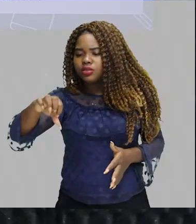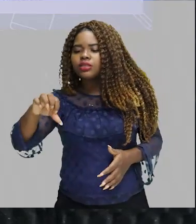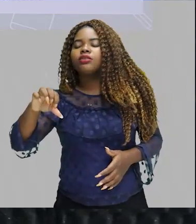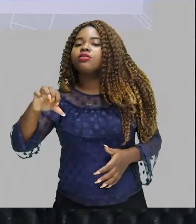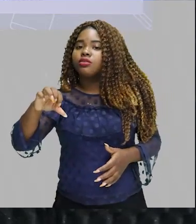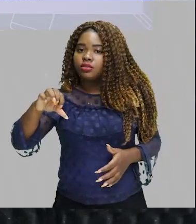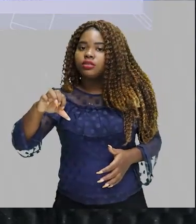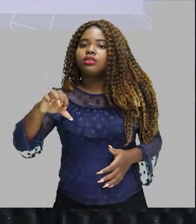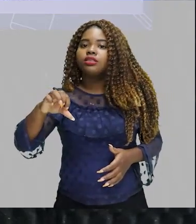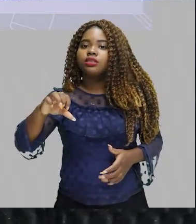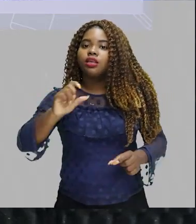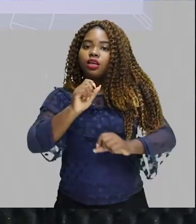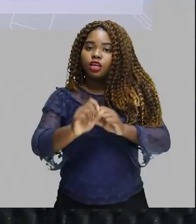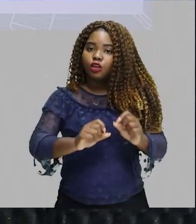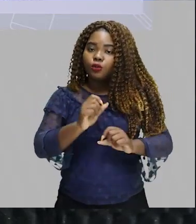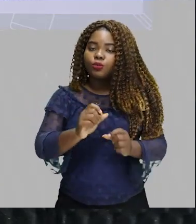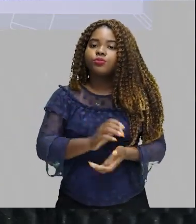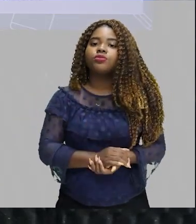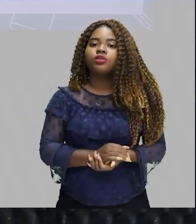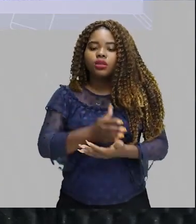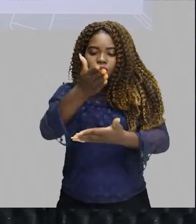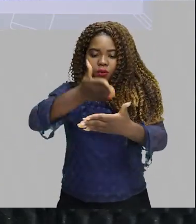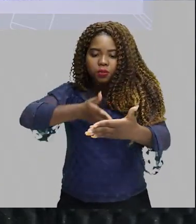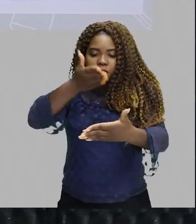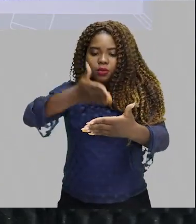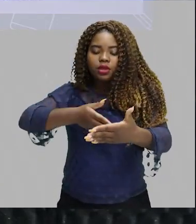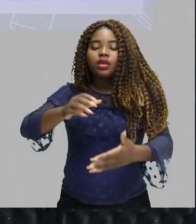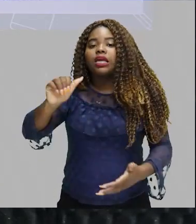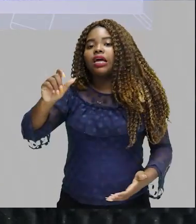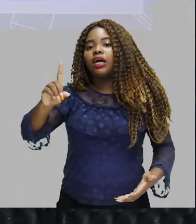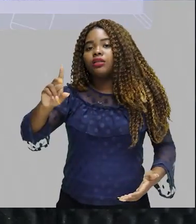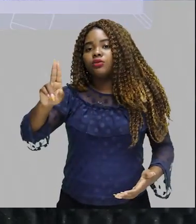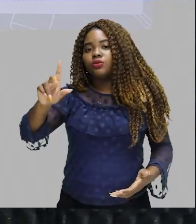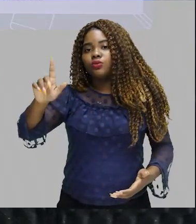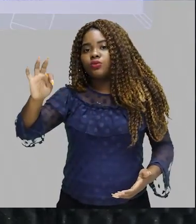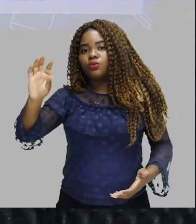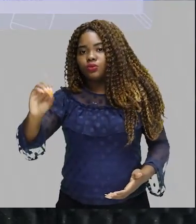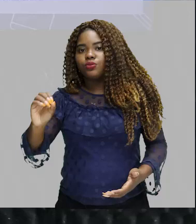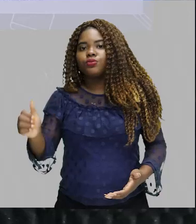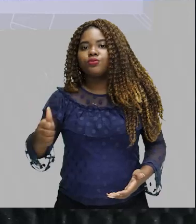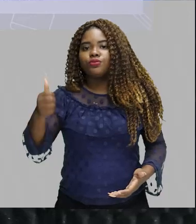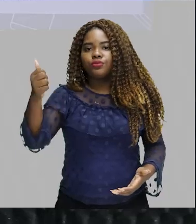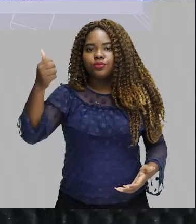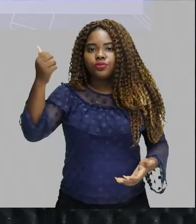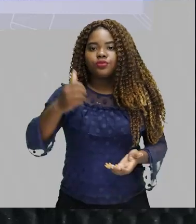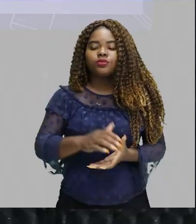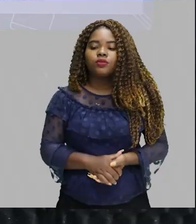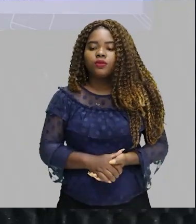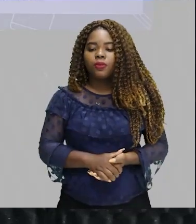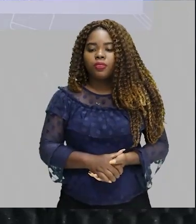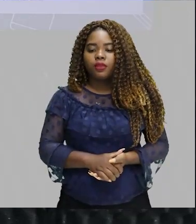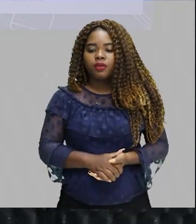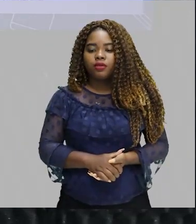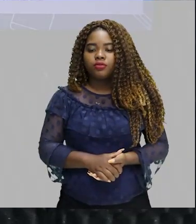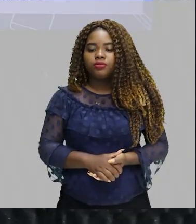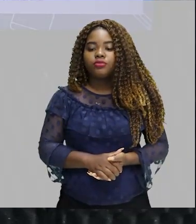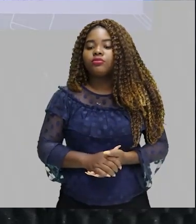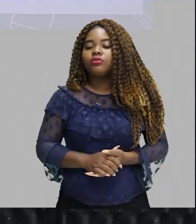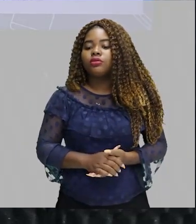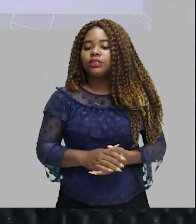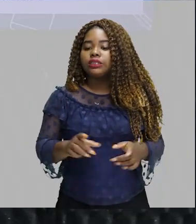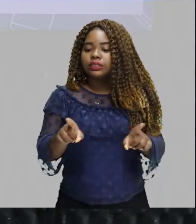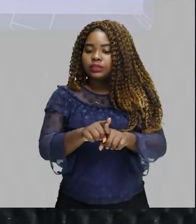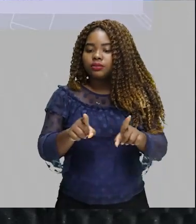que é o meio da pirâmide, tá? Nós temos aí a fase adulta, né? Até 59 anos de idade. E o